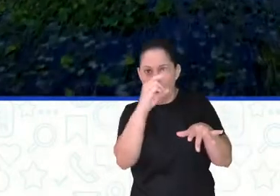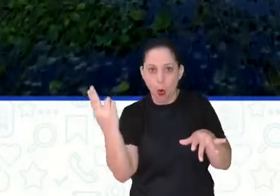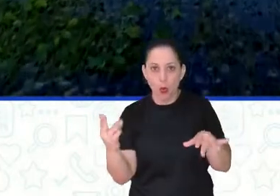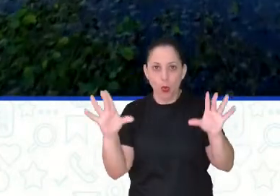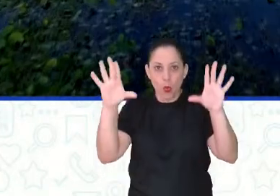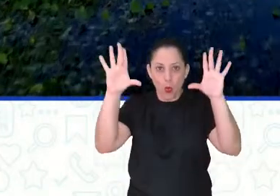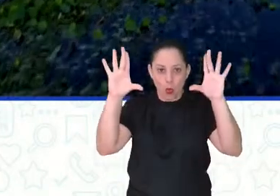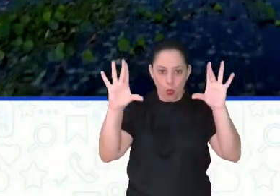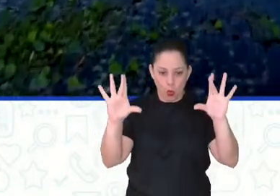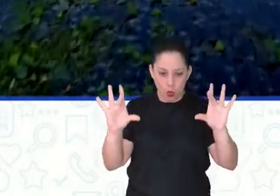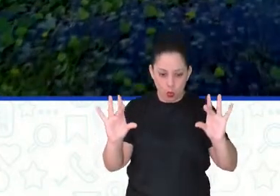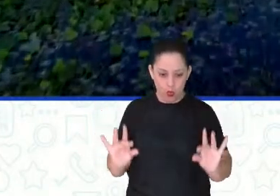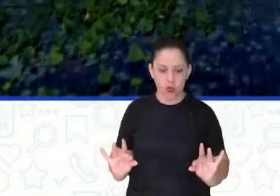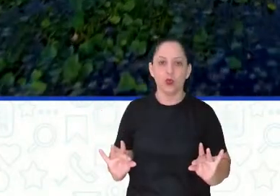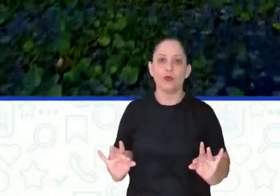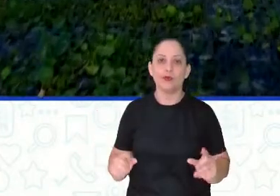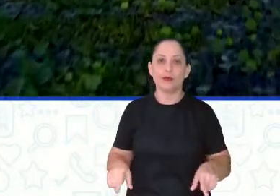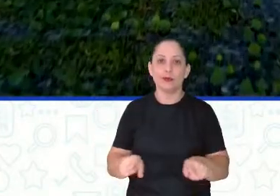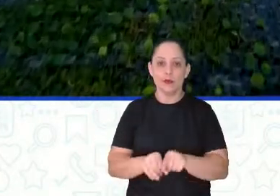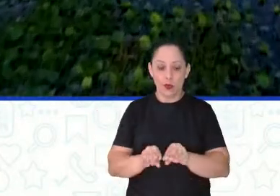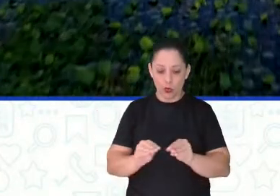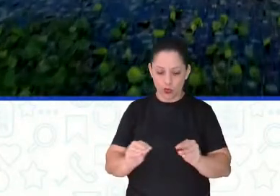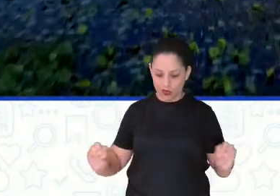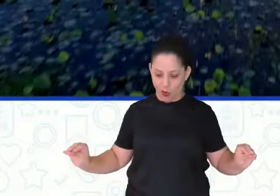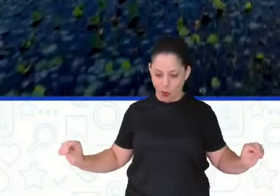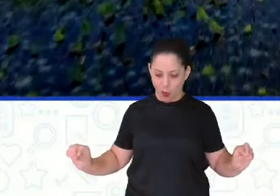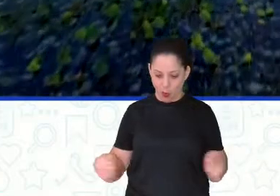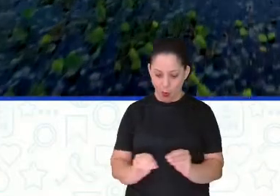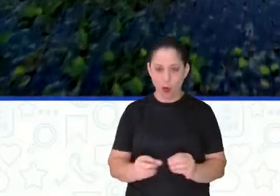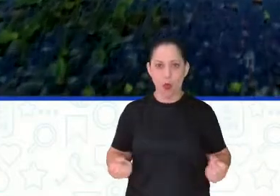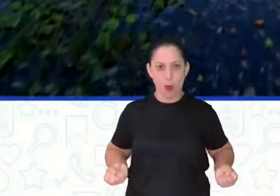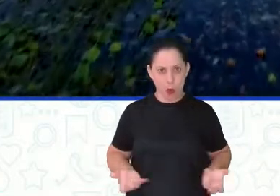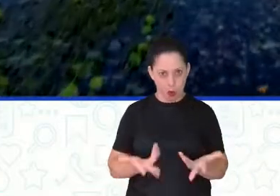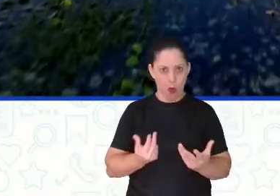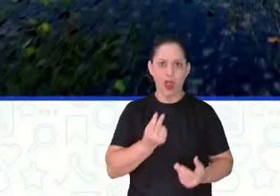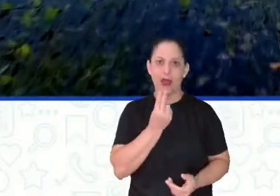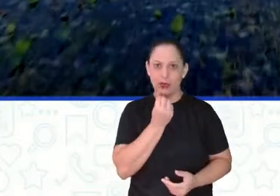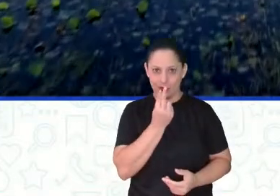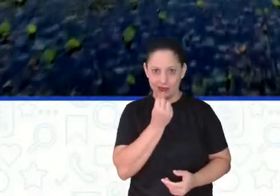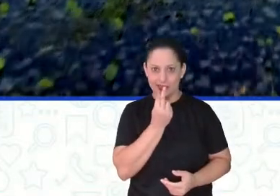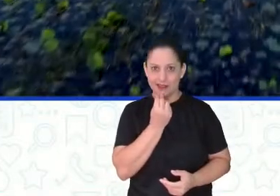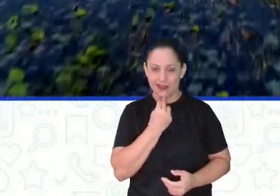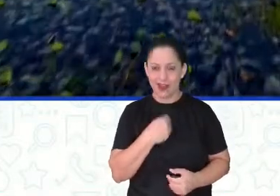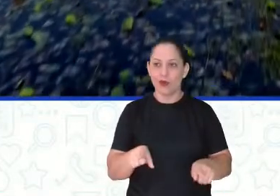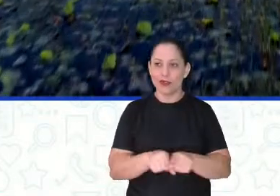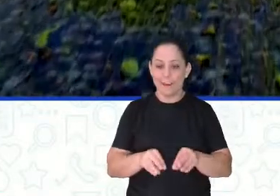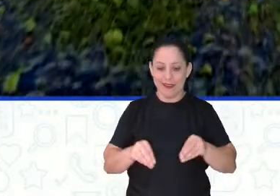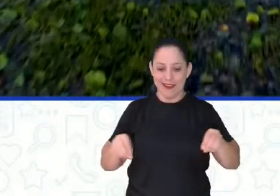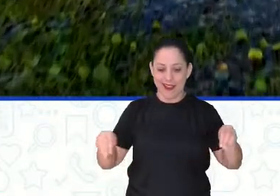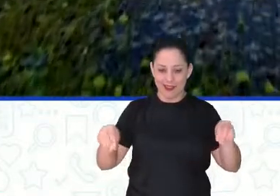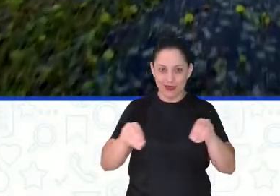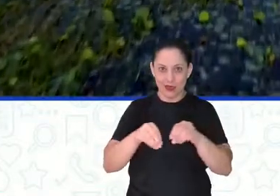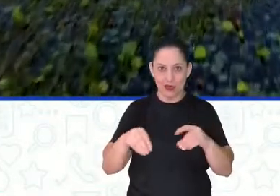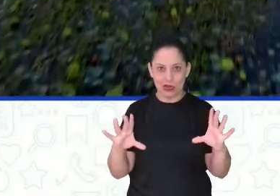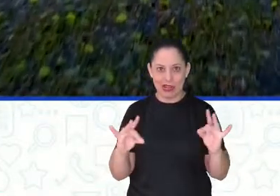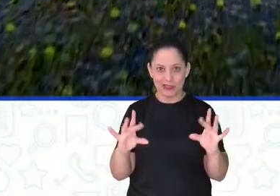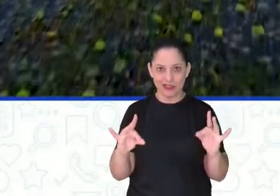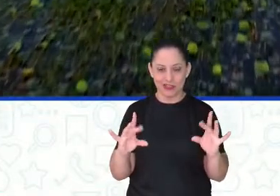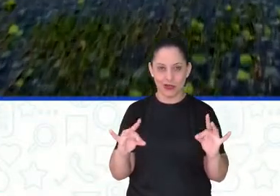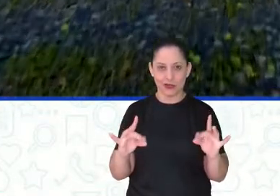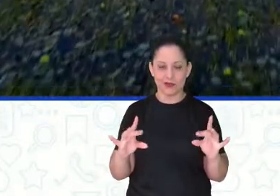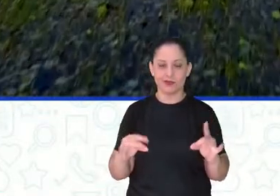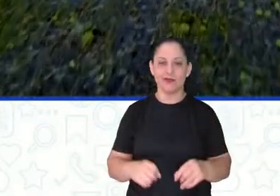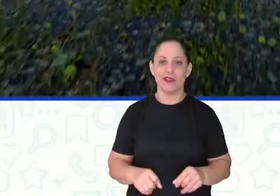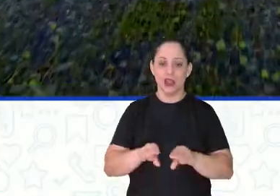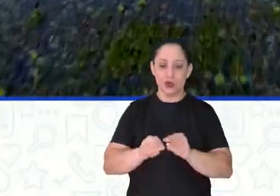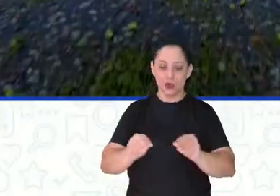bem inundado. O solo é fértil, arenoso e argiloso. Vejam aí na questão do solo, né, que a gente